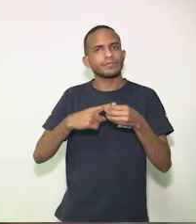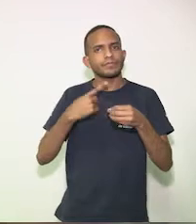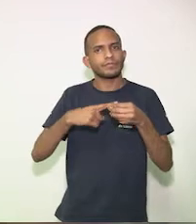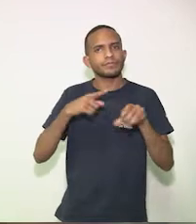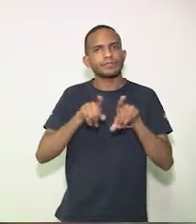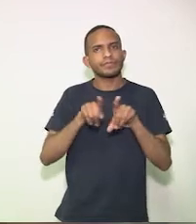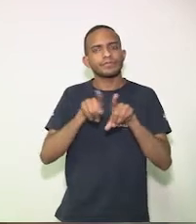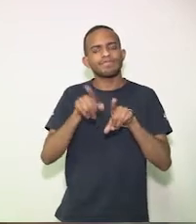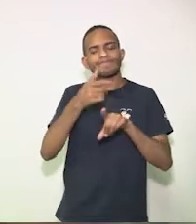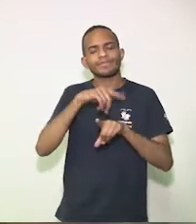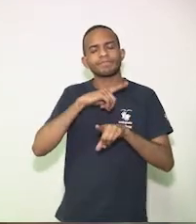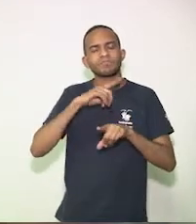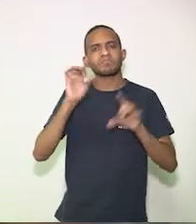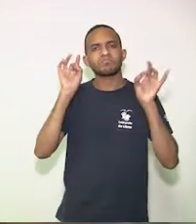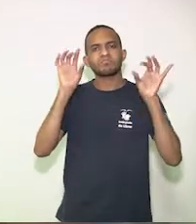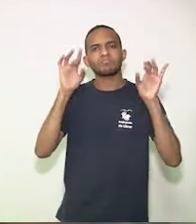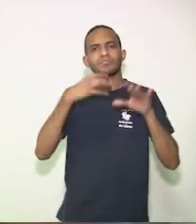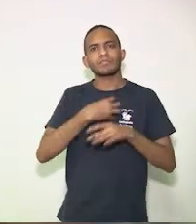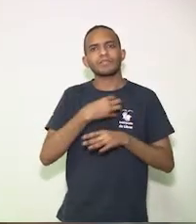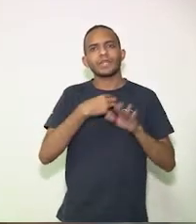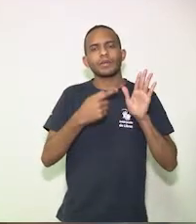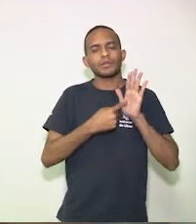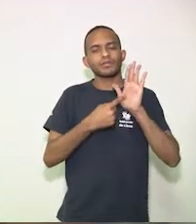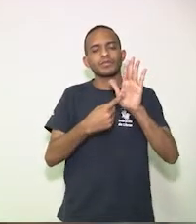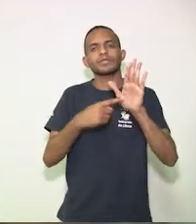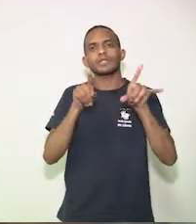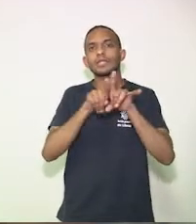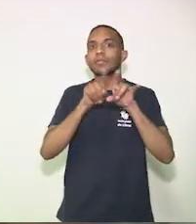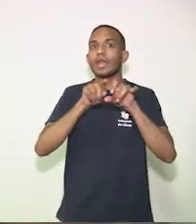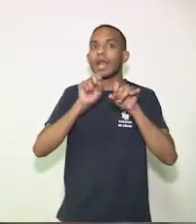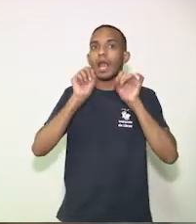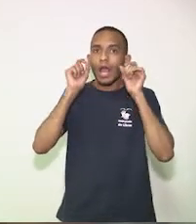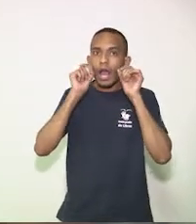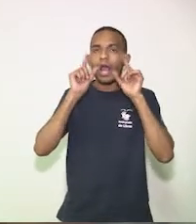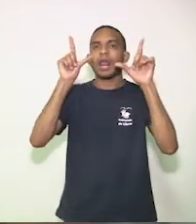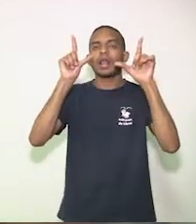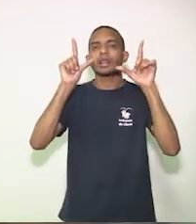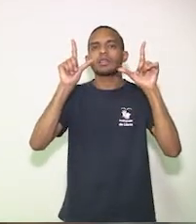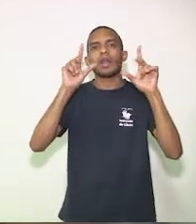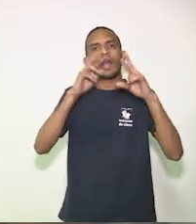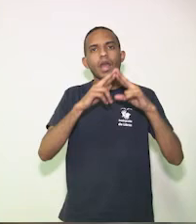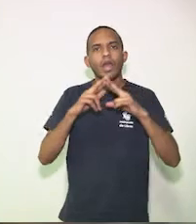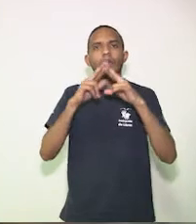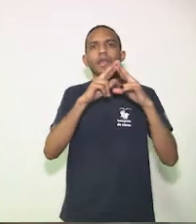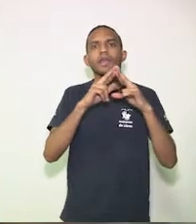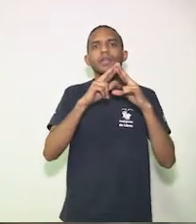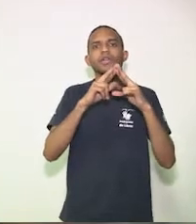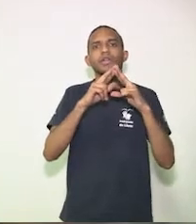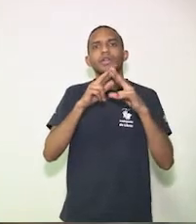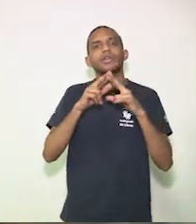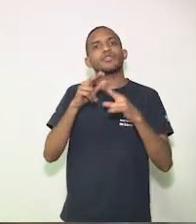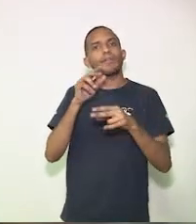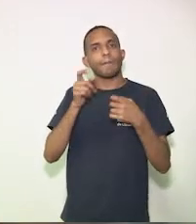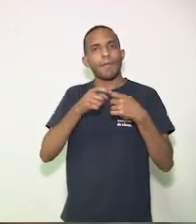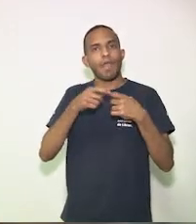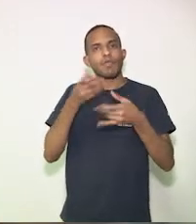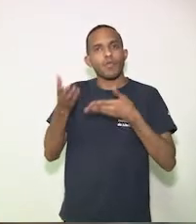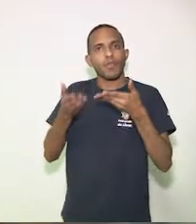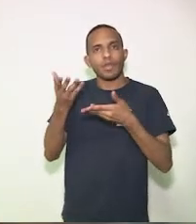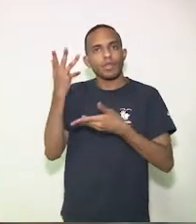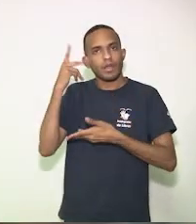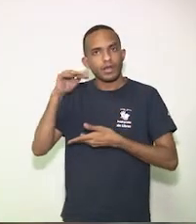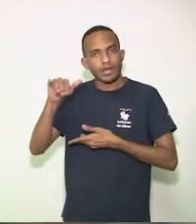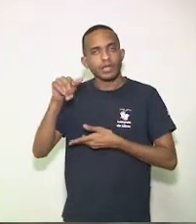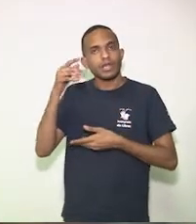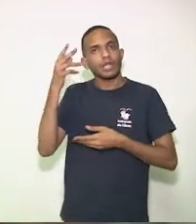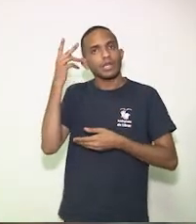do município, a gente tem a honra de apresentar e alertar a rede de pediatras de São